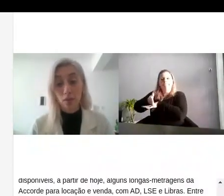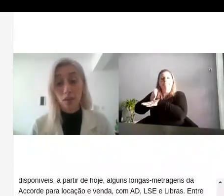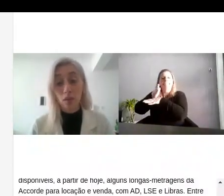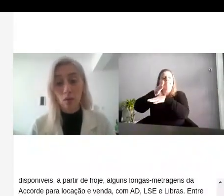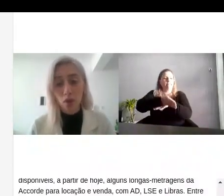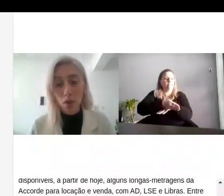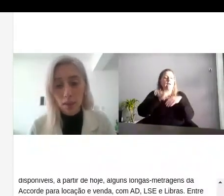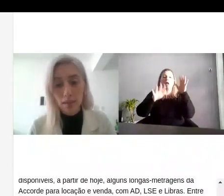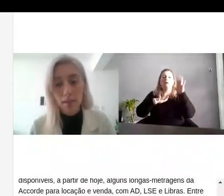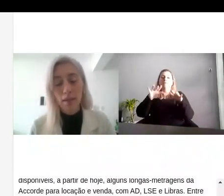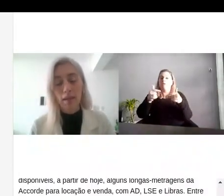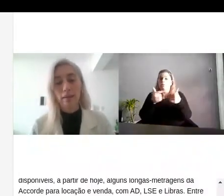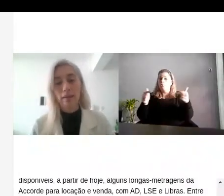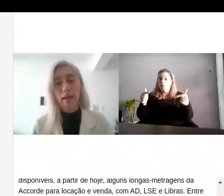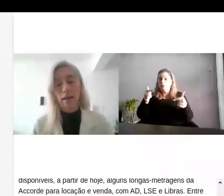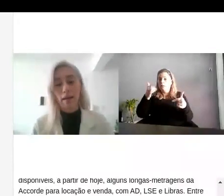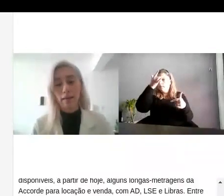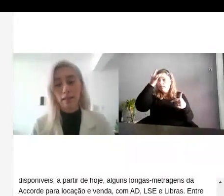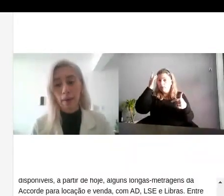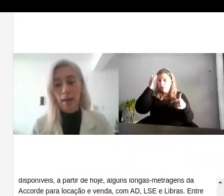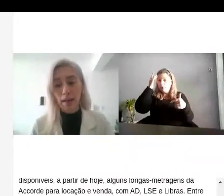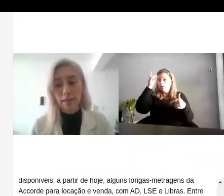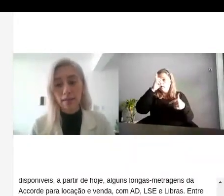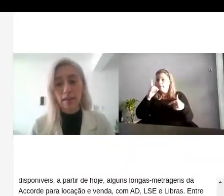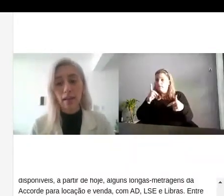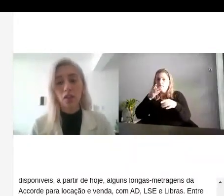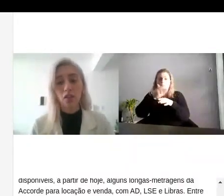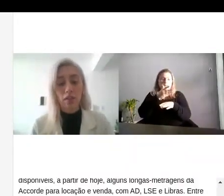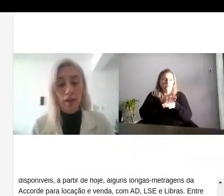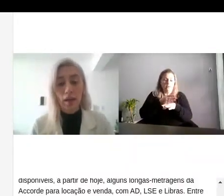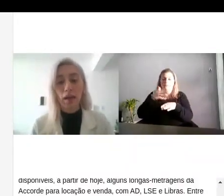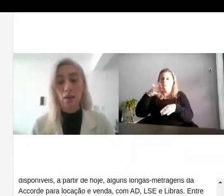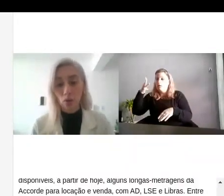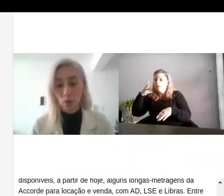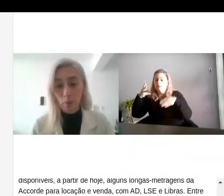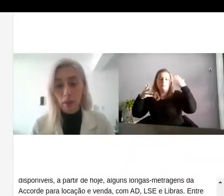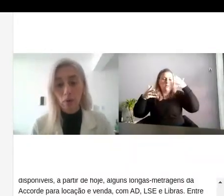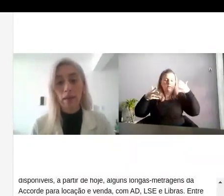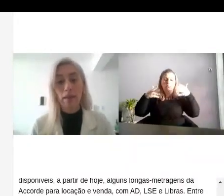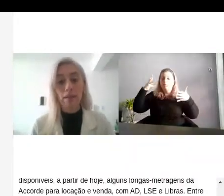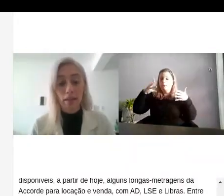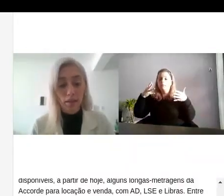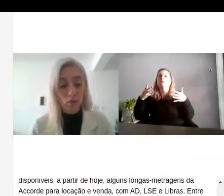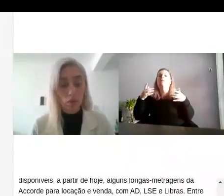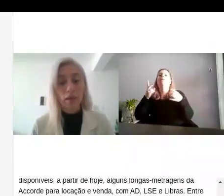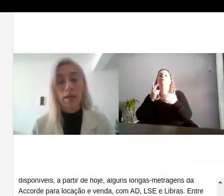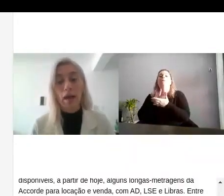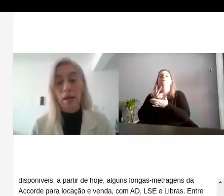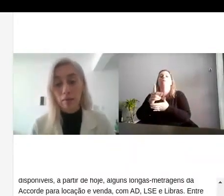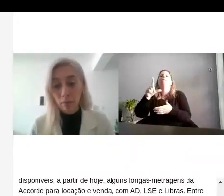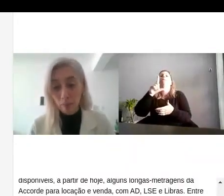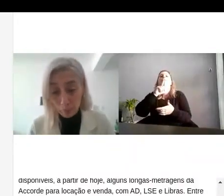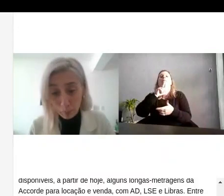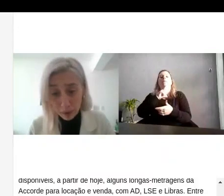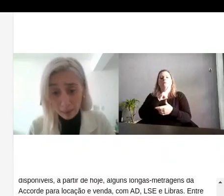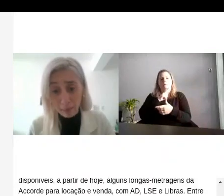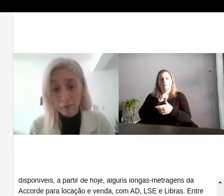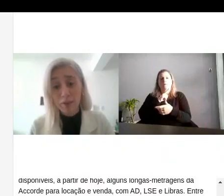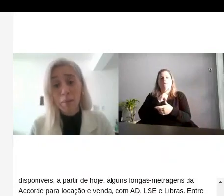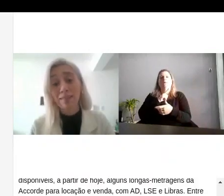nos 5 dias das palestras, a gente está a todo momento reiterando